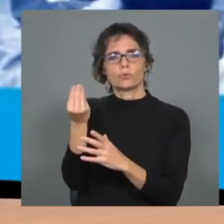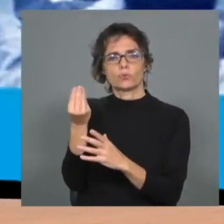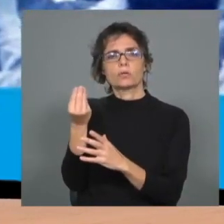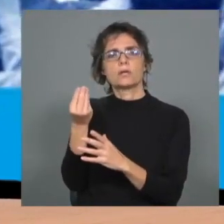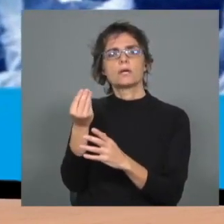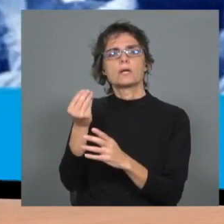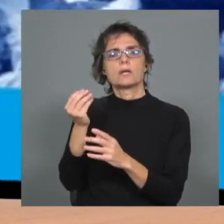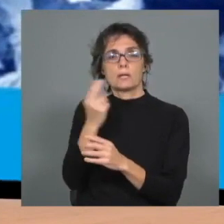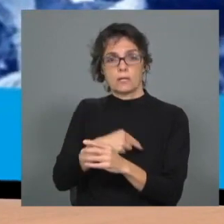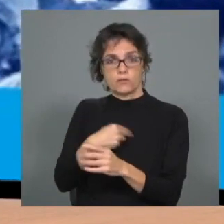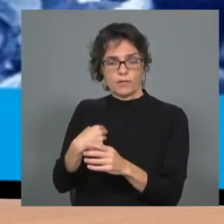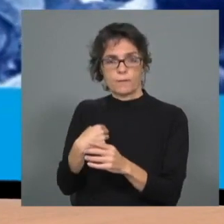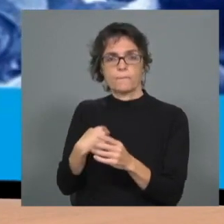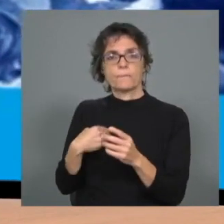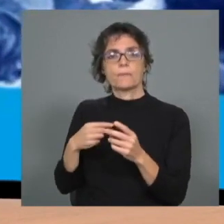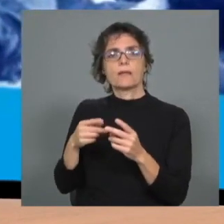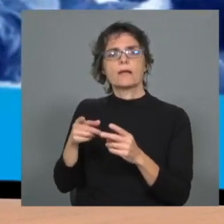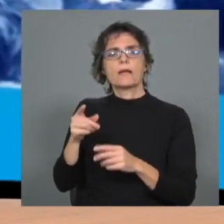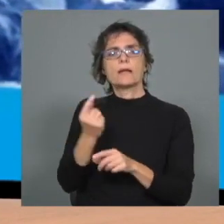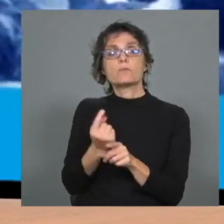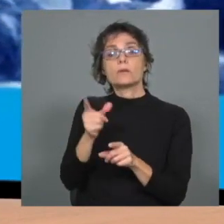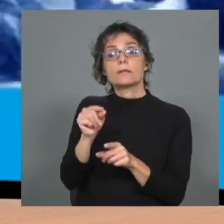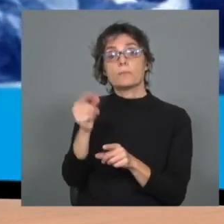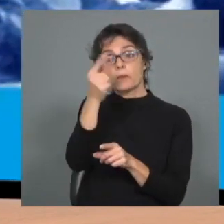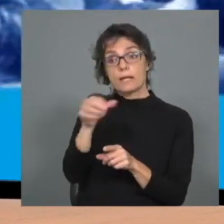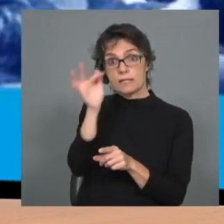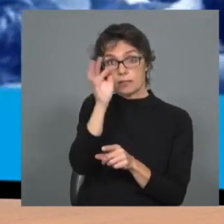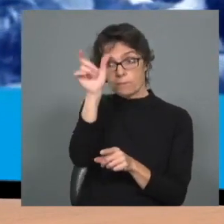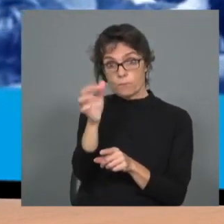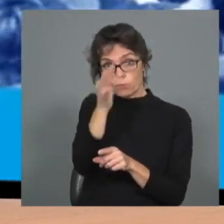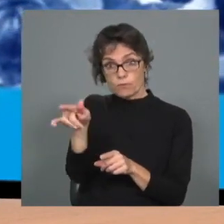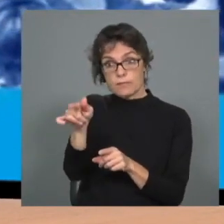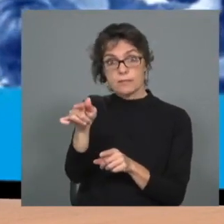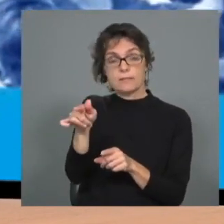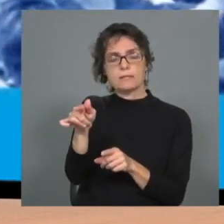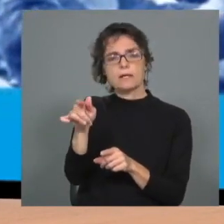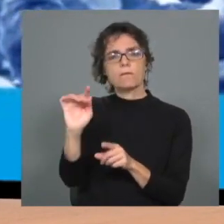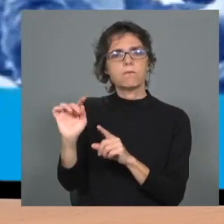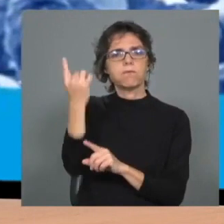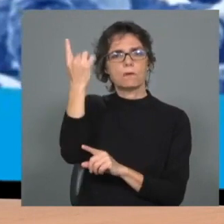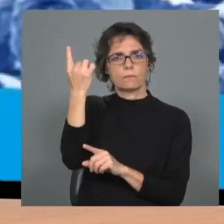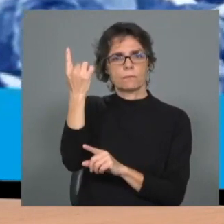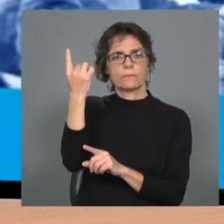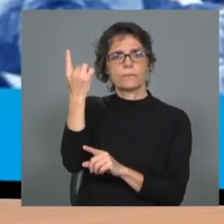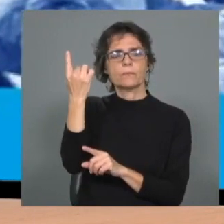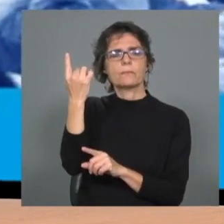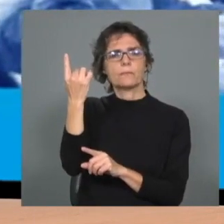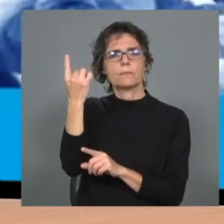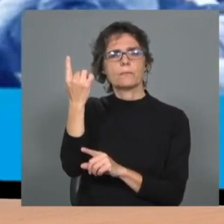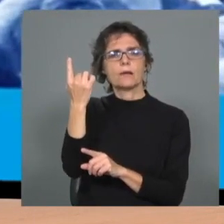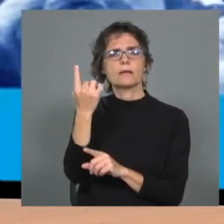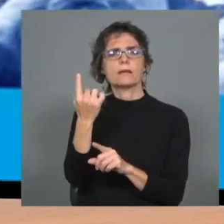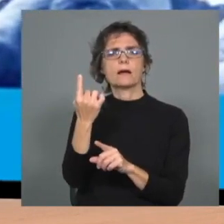Agir, e também porque ele fez parte da primeira equipe ou primeira missão universitária de fundação na Universidade de